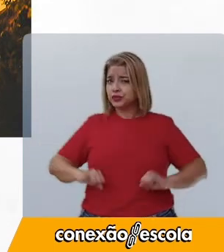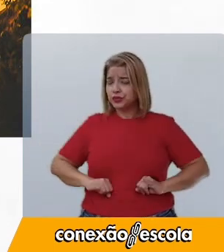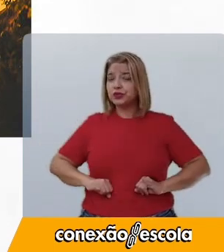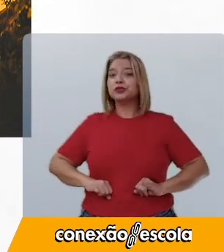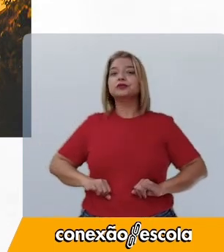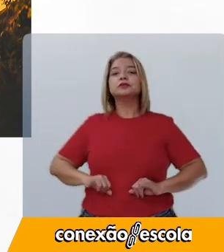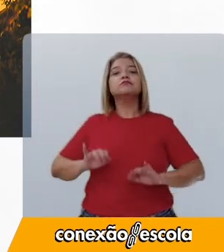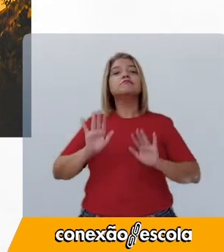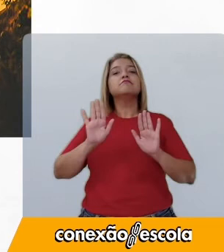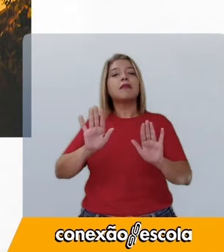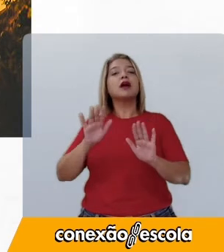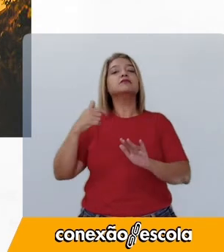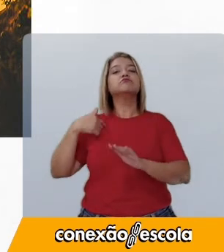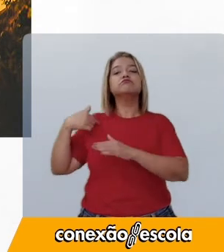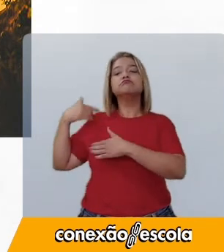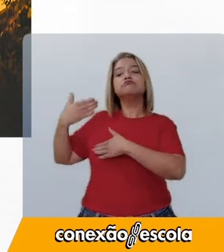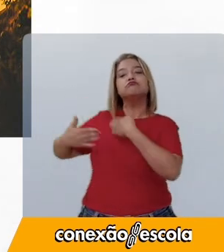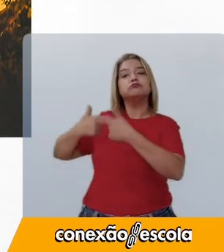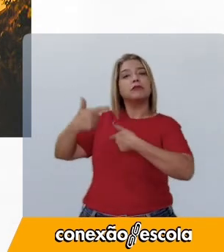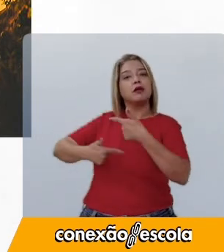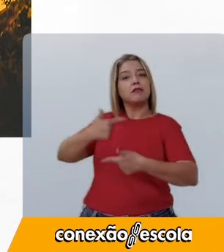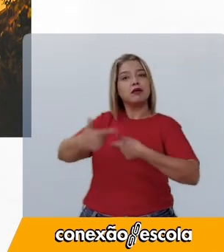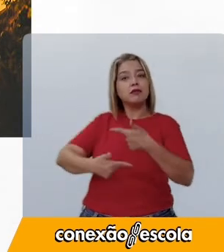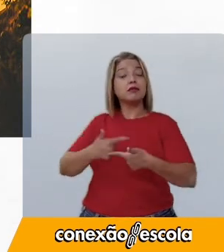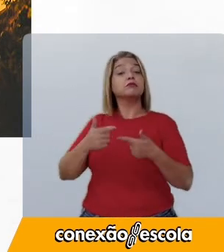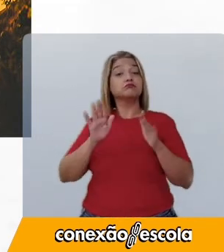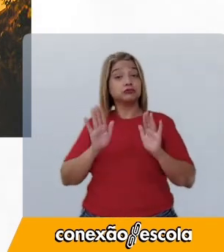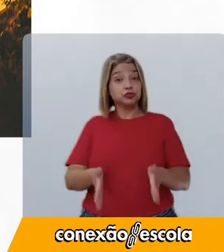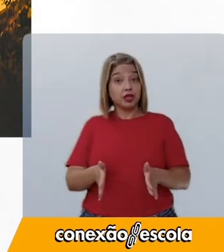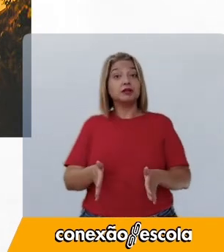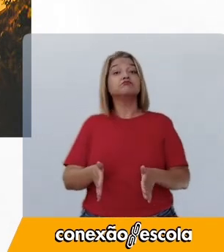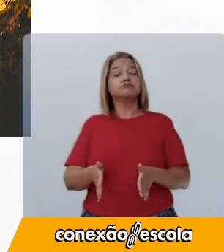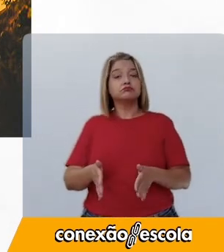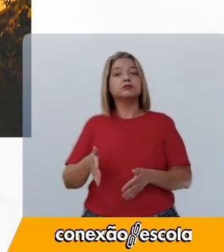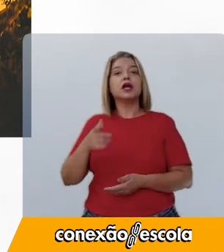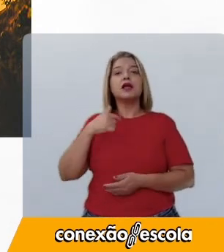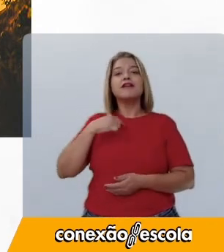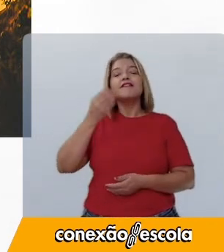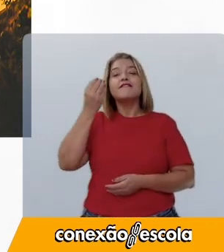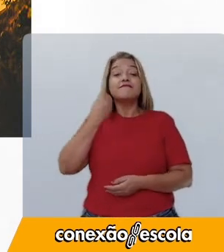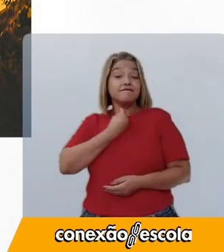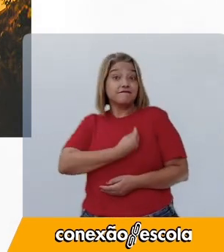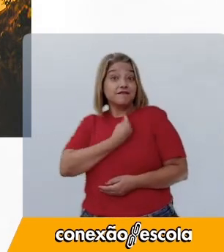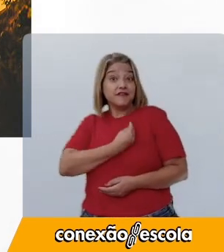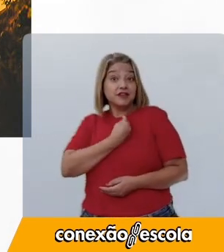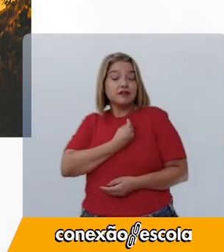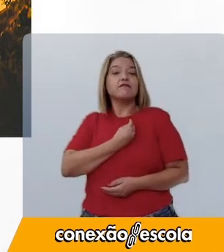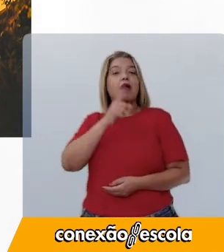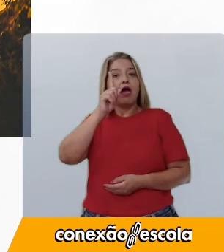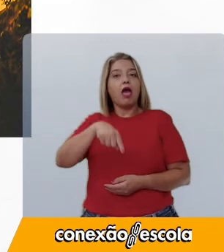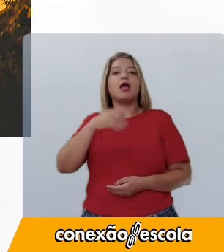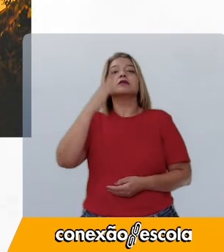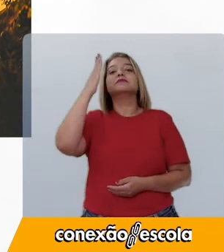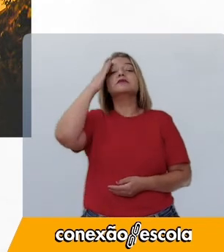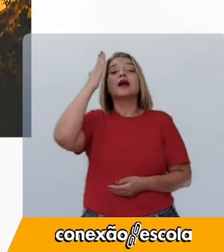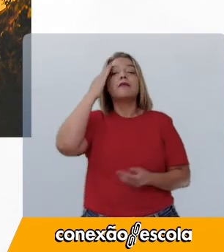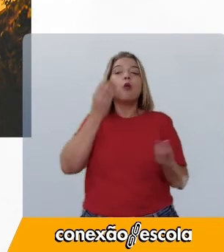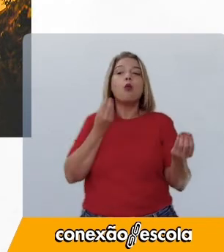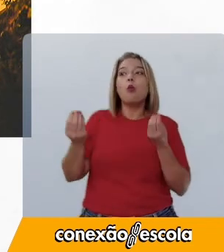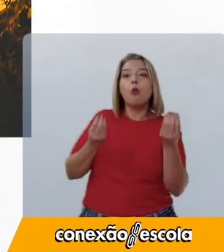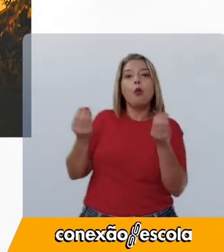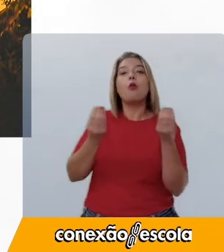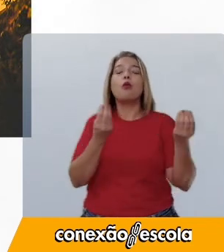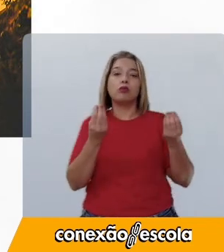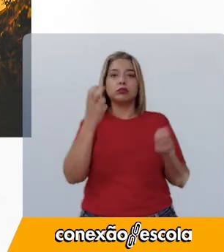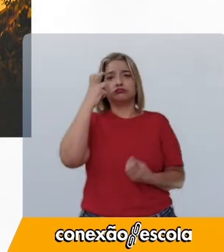legado. Saber viver é a grande sabedoria. Nasci em tempos